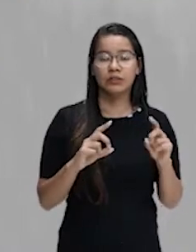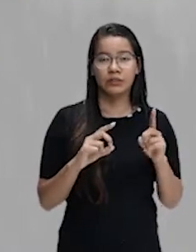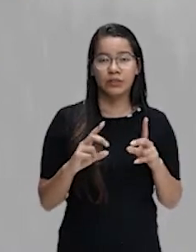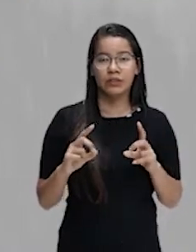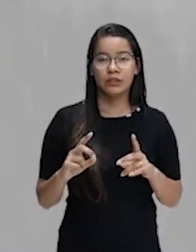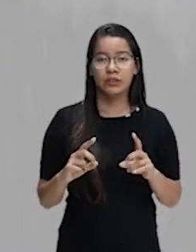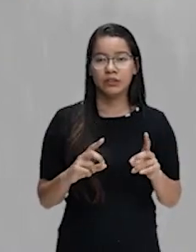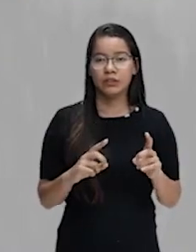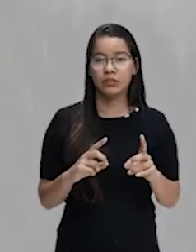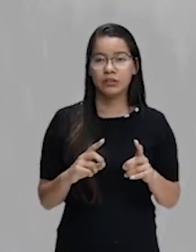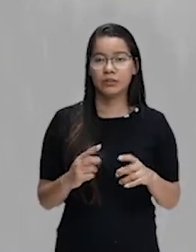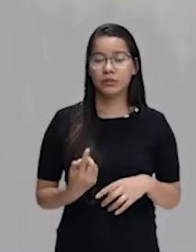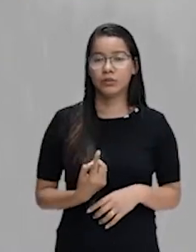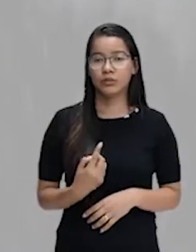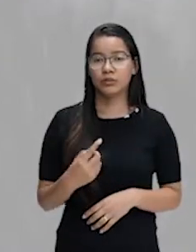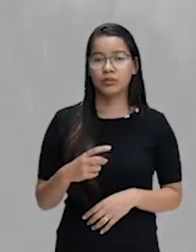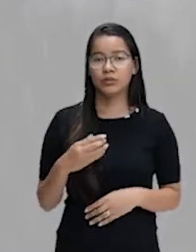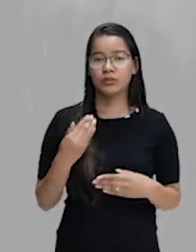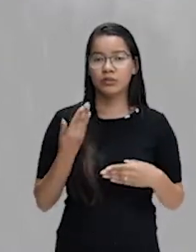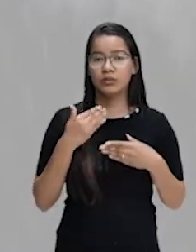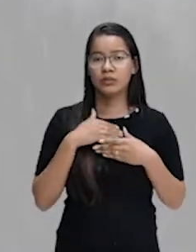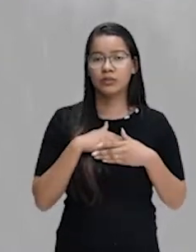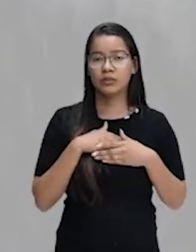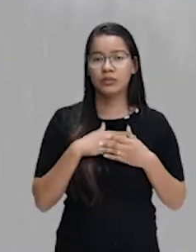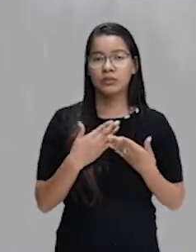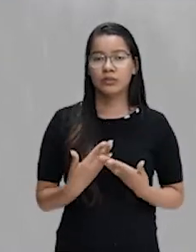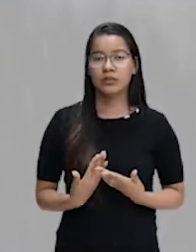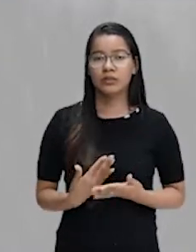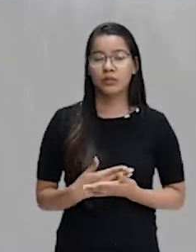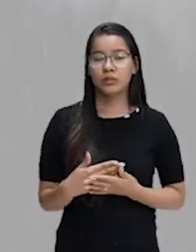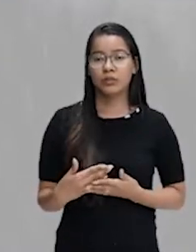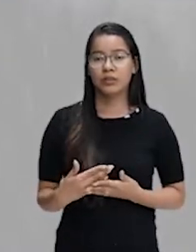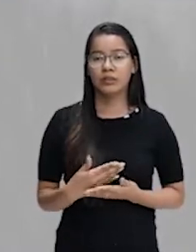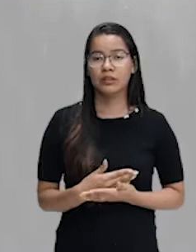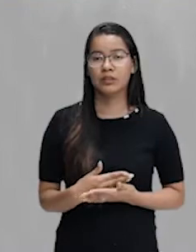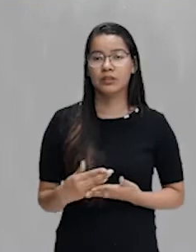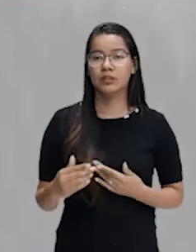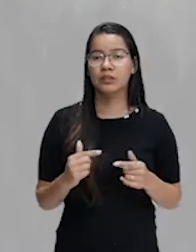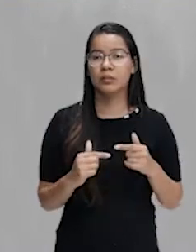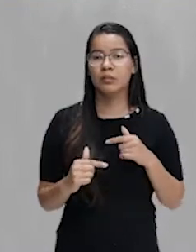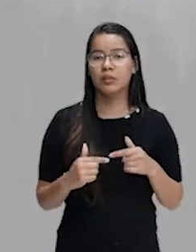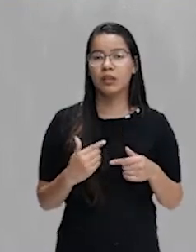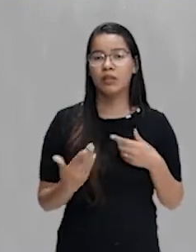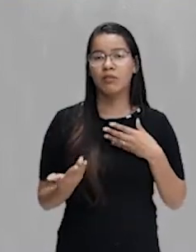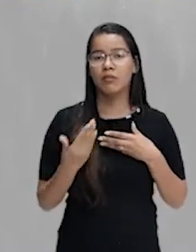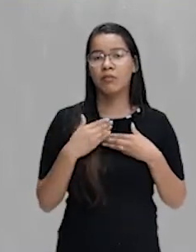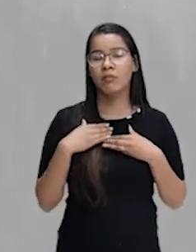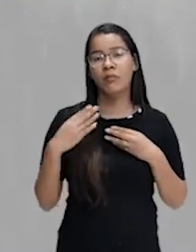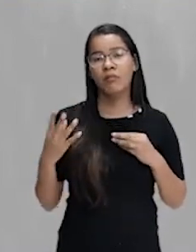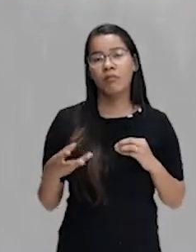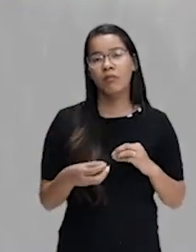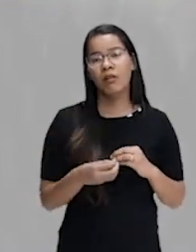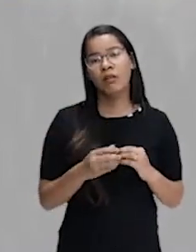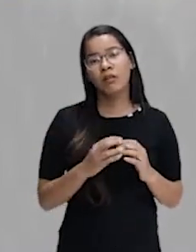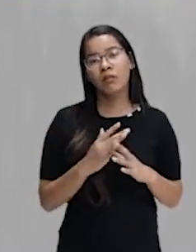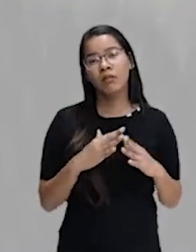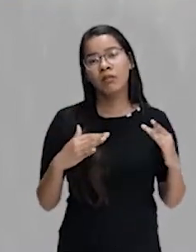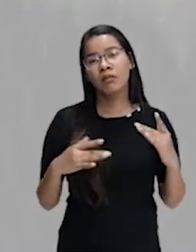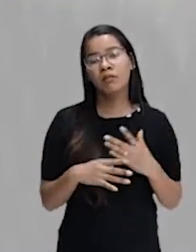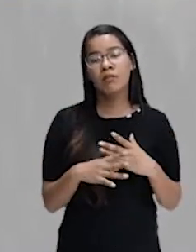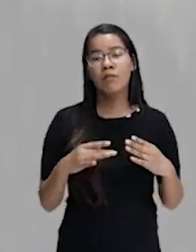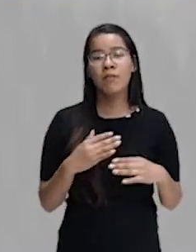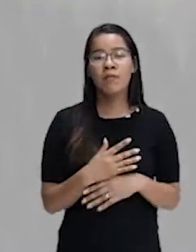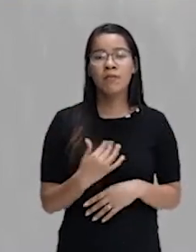trabalho diária por um salário. Surgimento do trabalho assalariado. Dentro dessas cidades, nós temos as